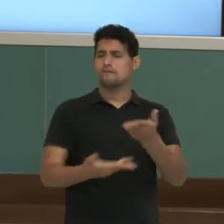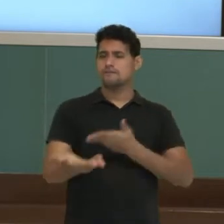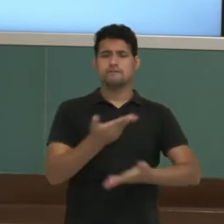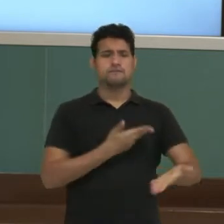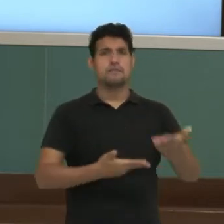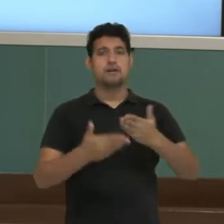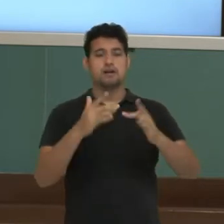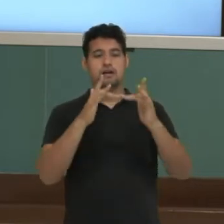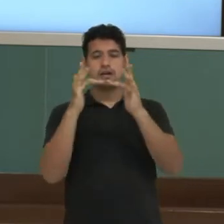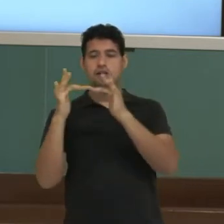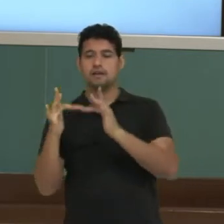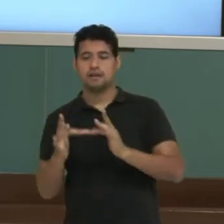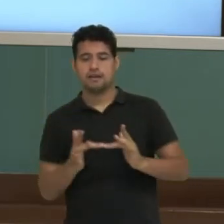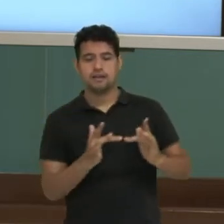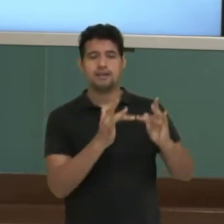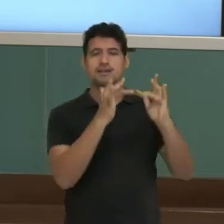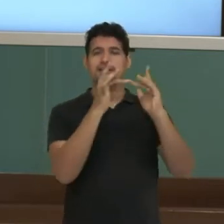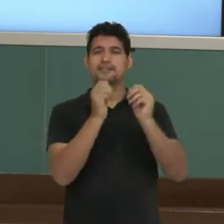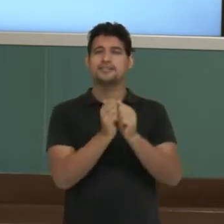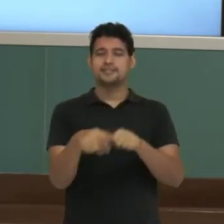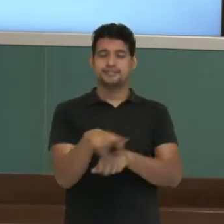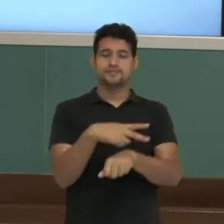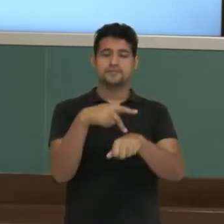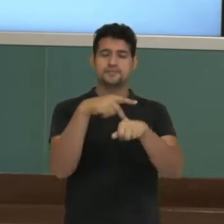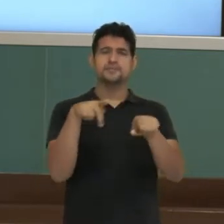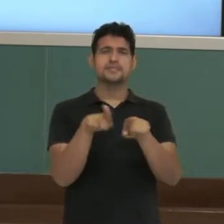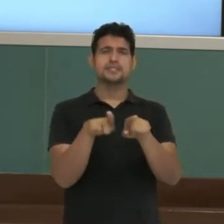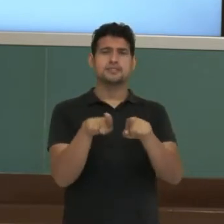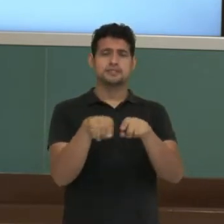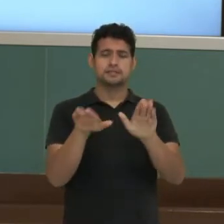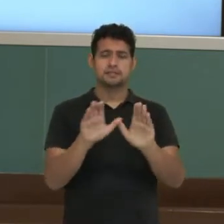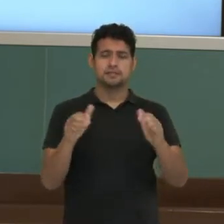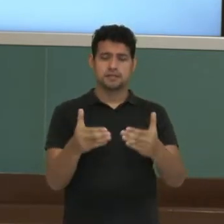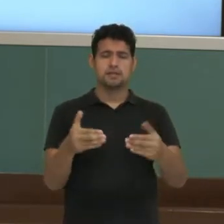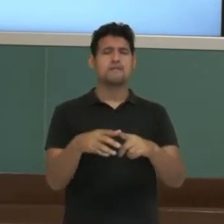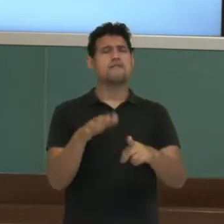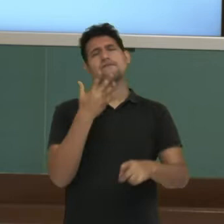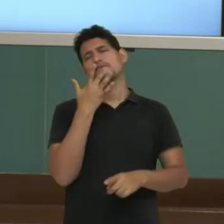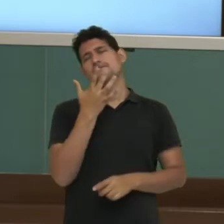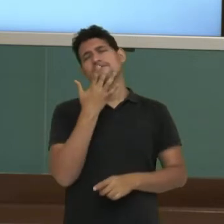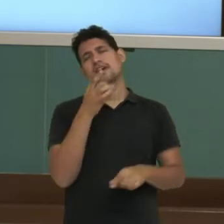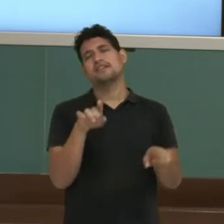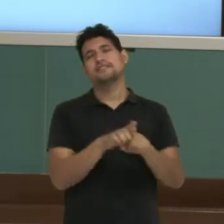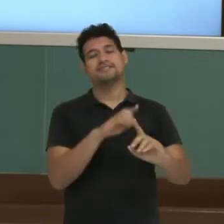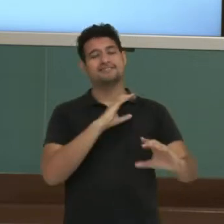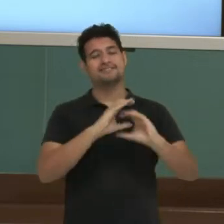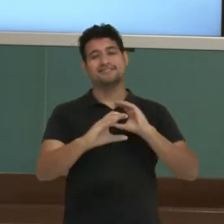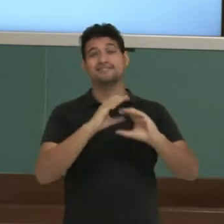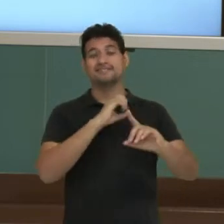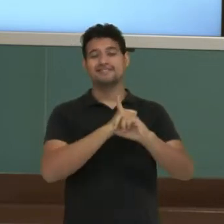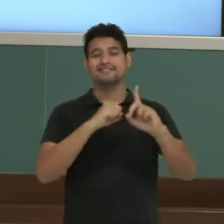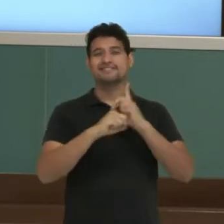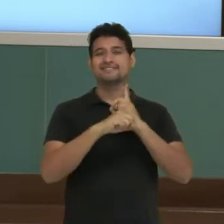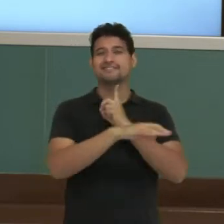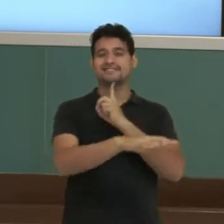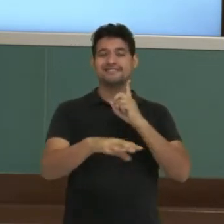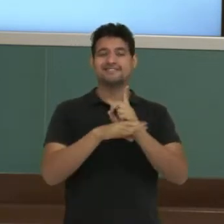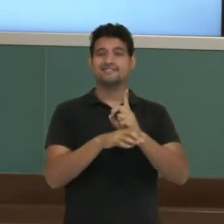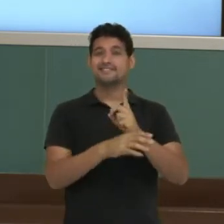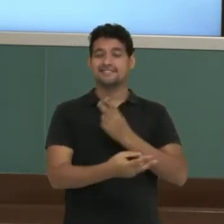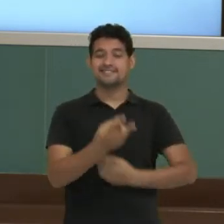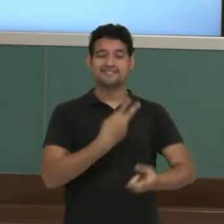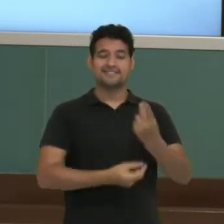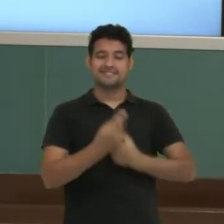a relação amigável entre os países estreite laços, facilitando a comunicação social e